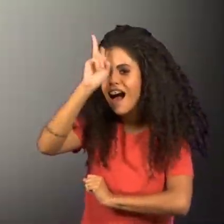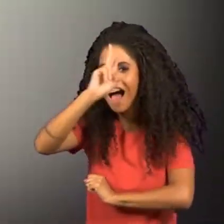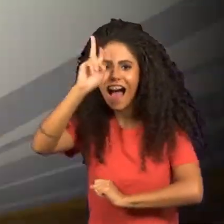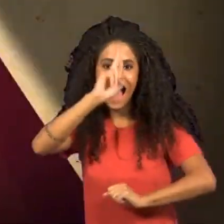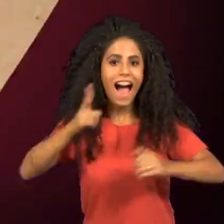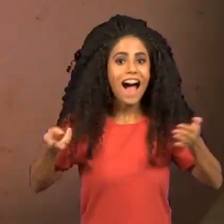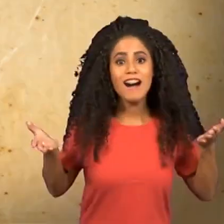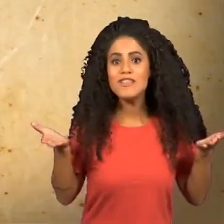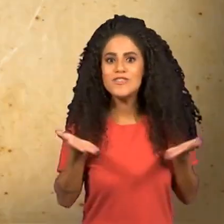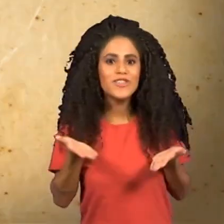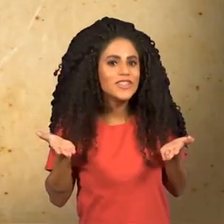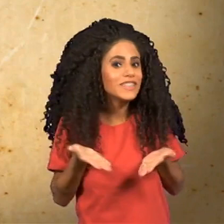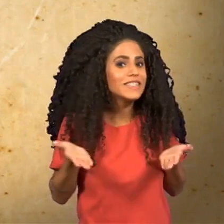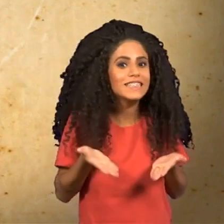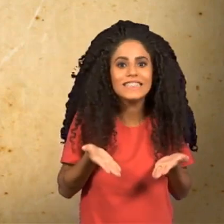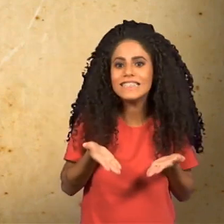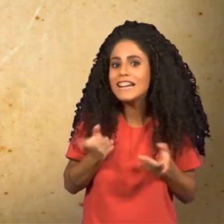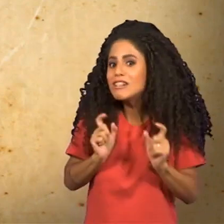hoje